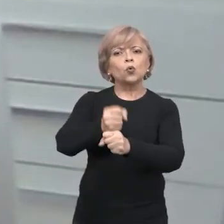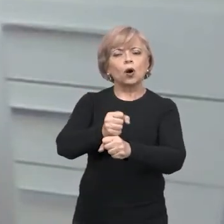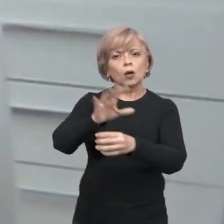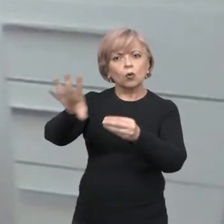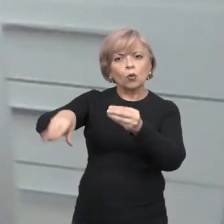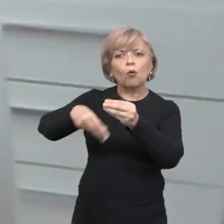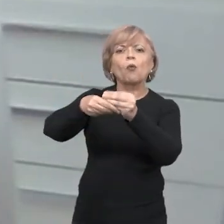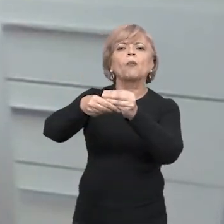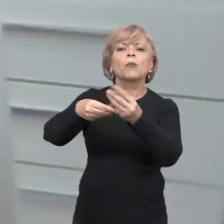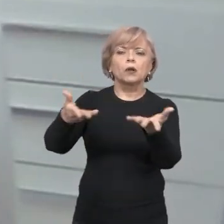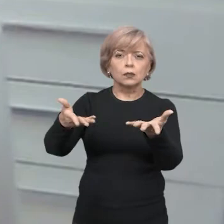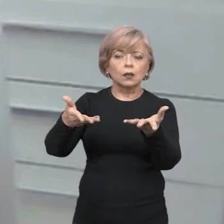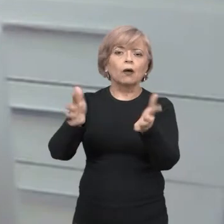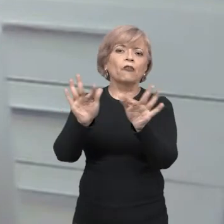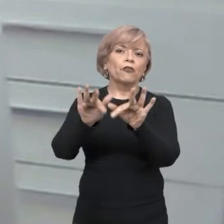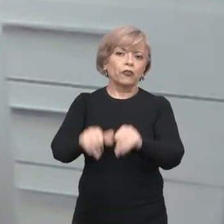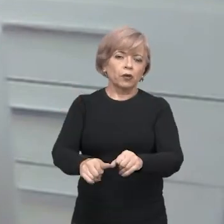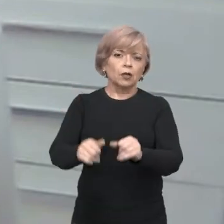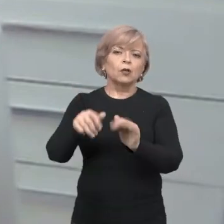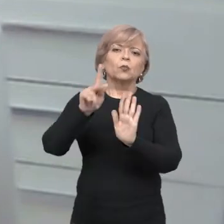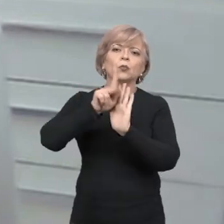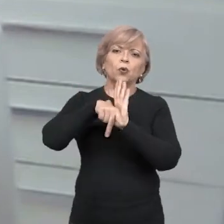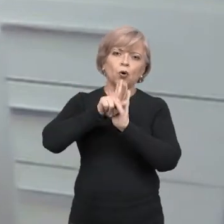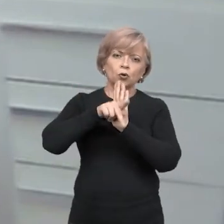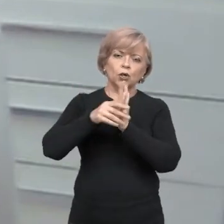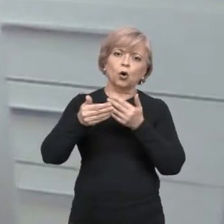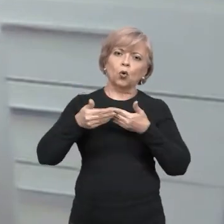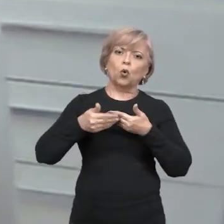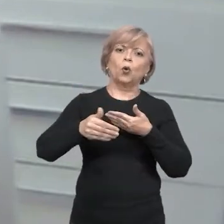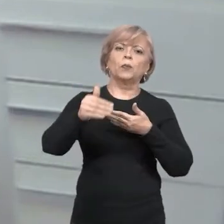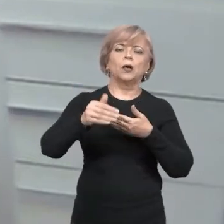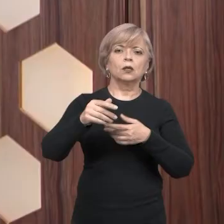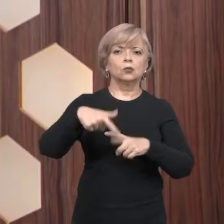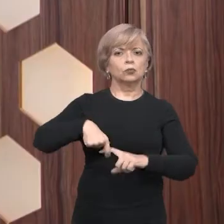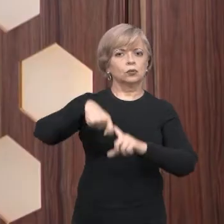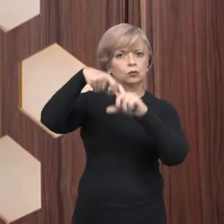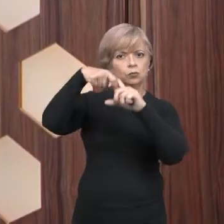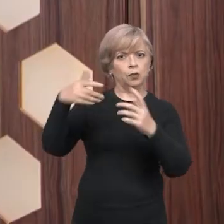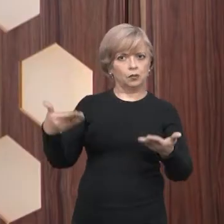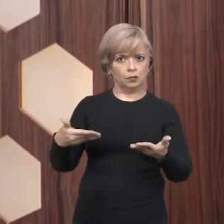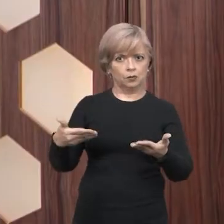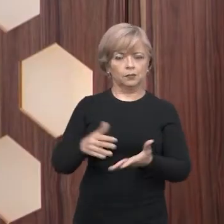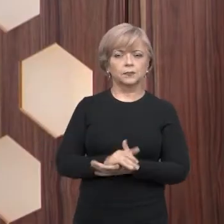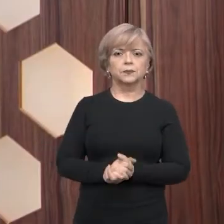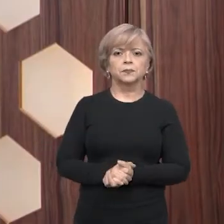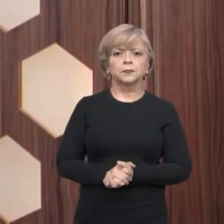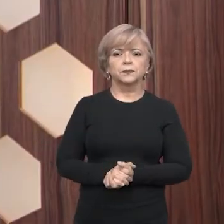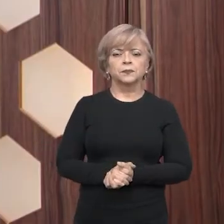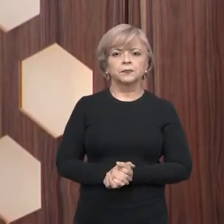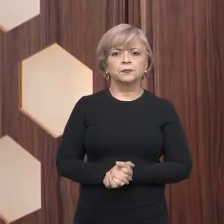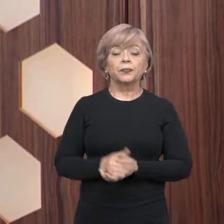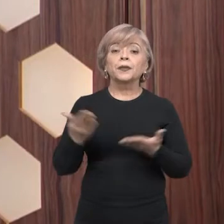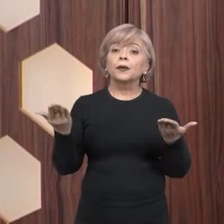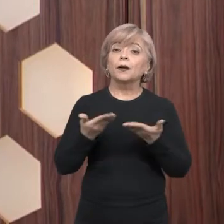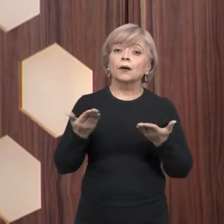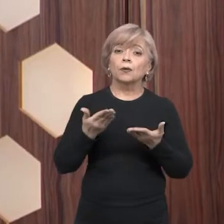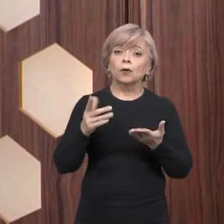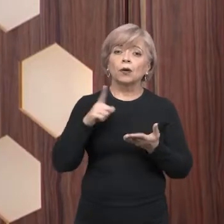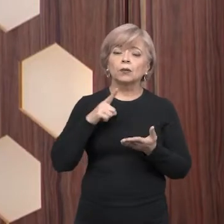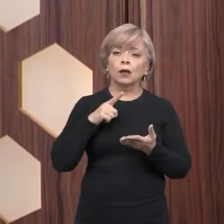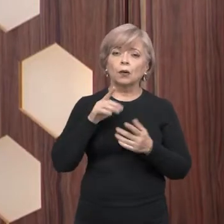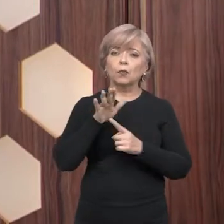completarmos essa parte do projeto que iniciou-se com sucesso a doutora agora é possível